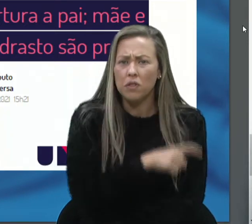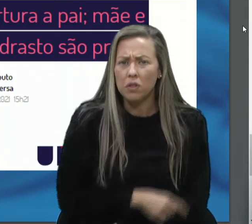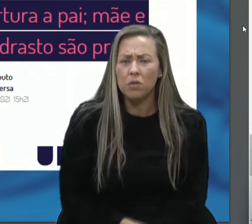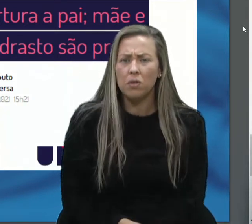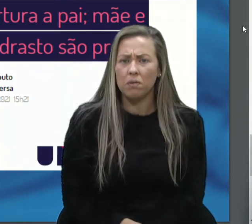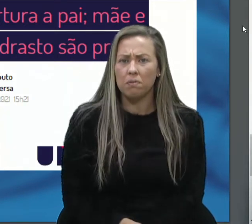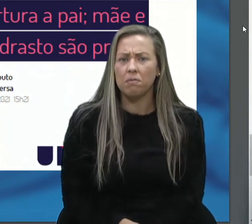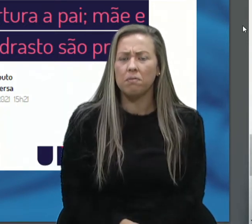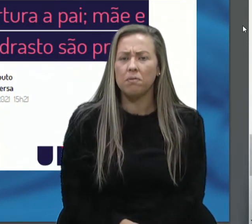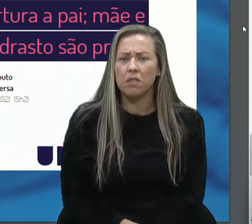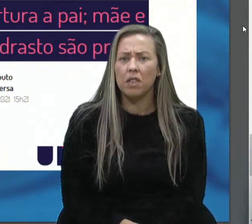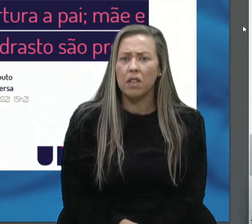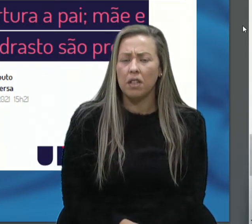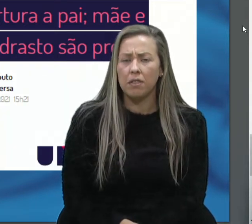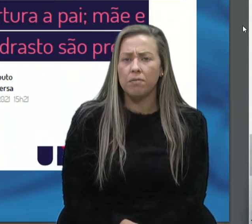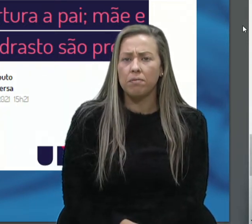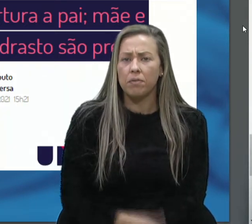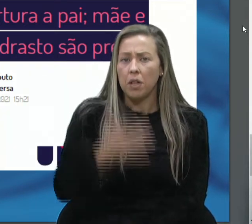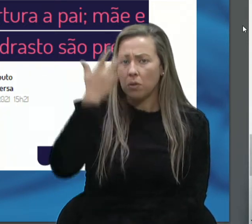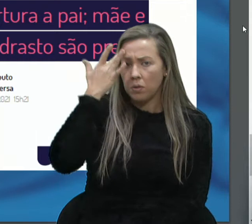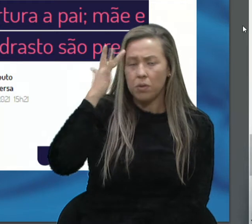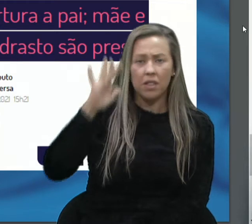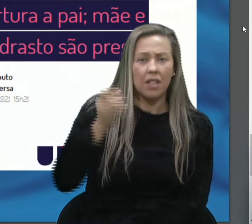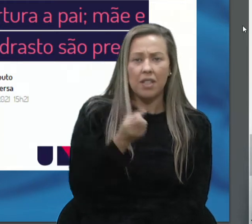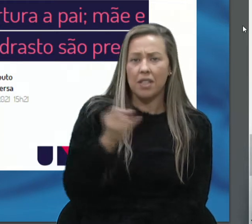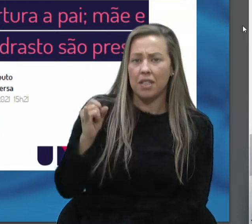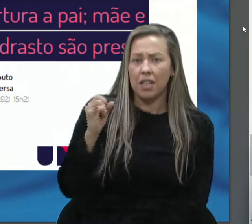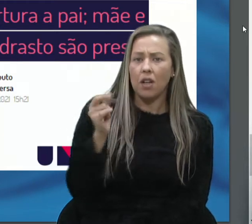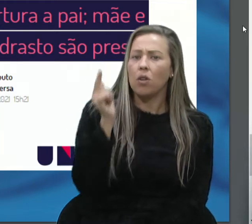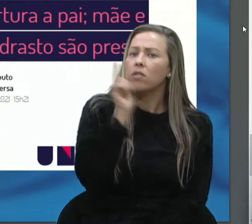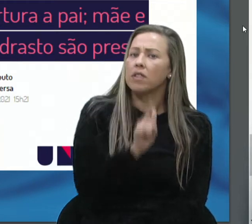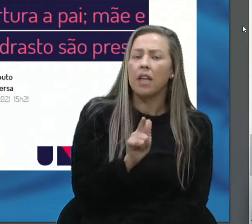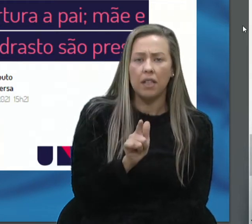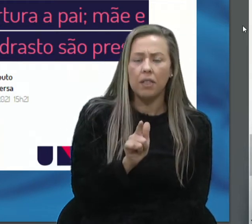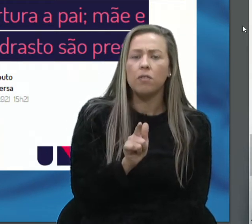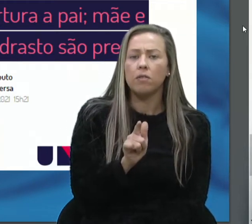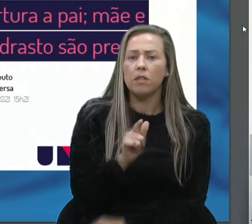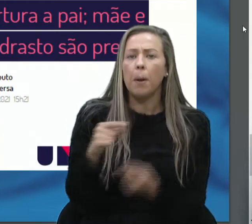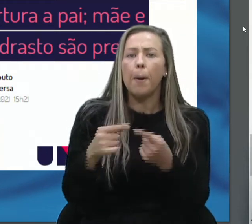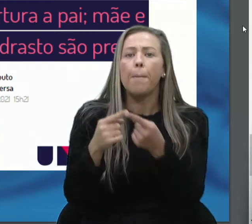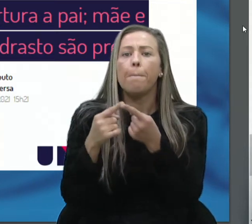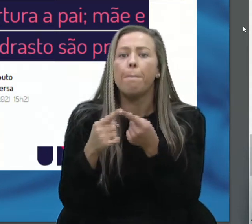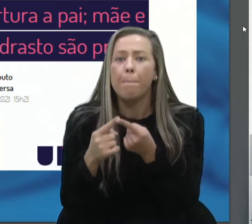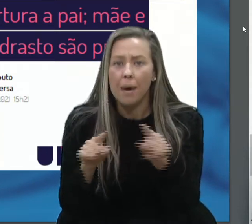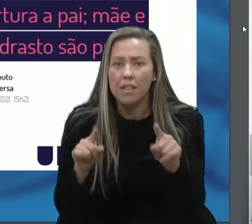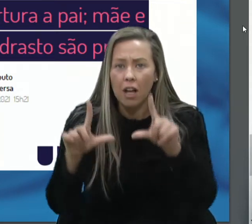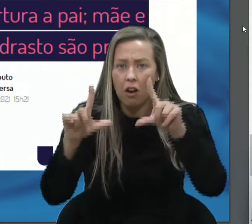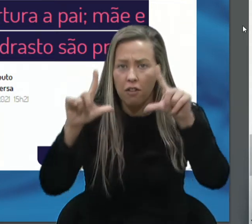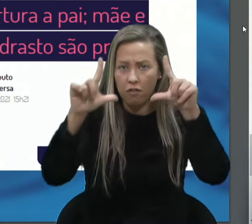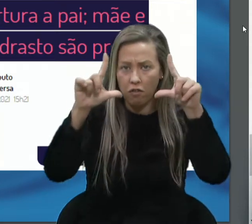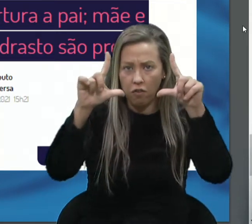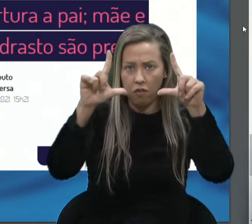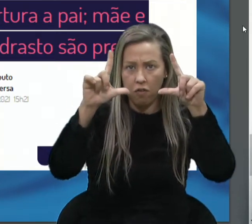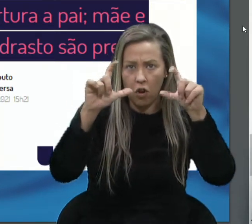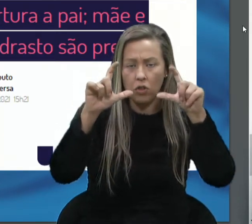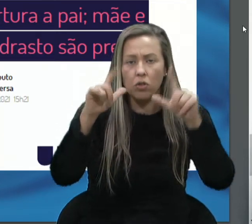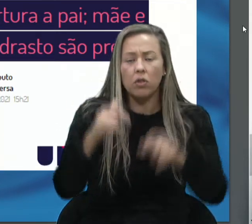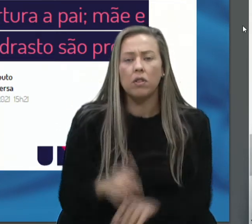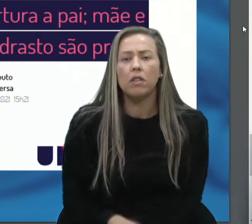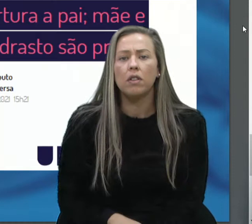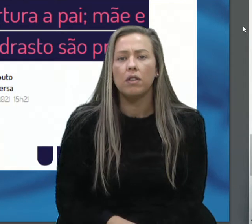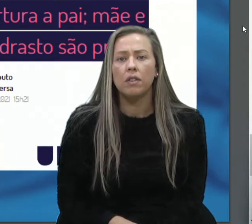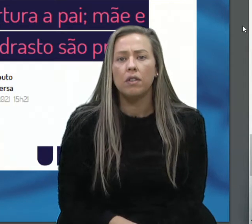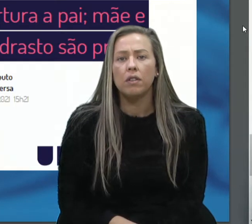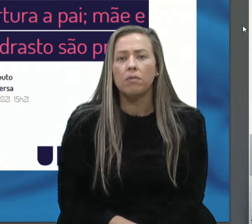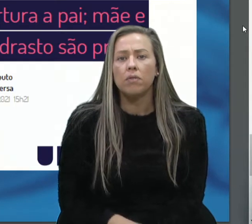eu não sei se consegue ali as pessoas visualizar, mas que coloca abaixo da foto uma informação.